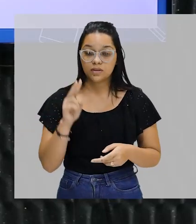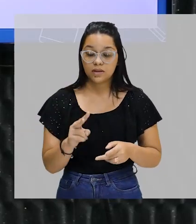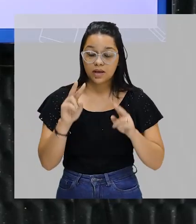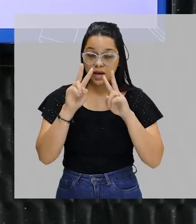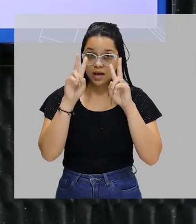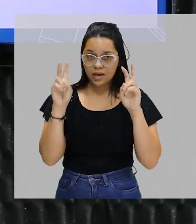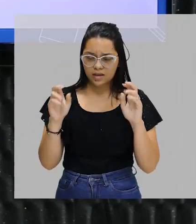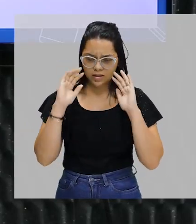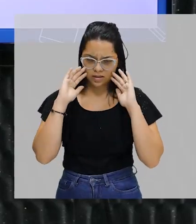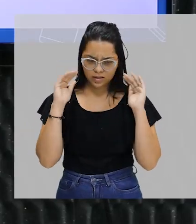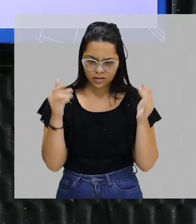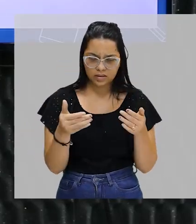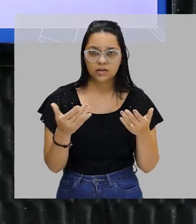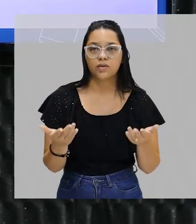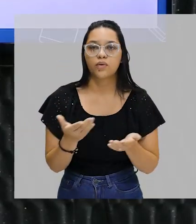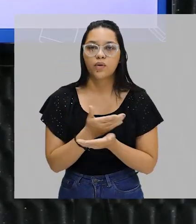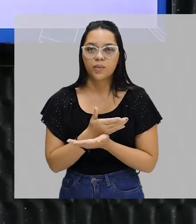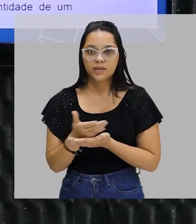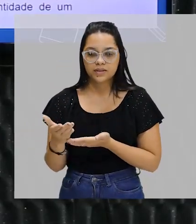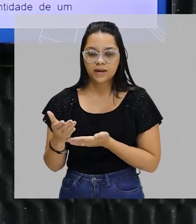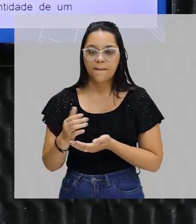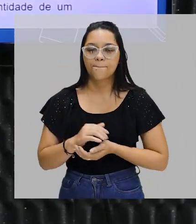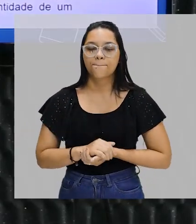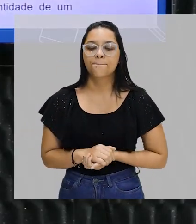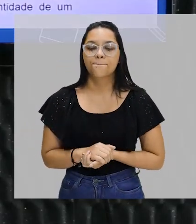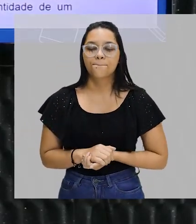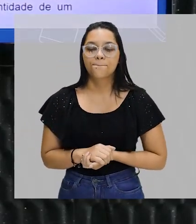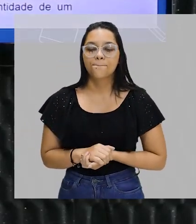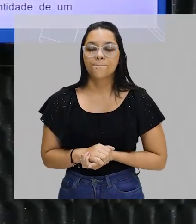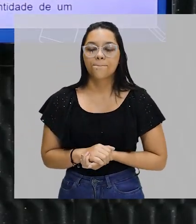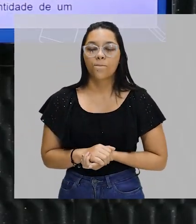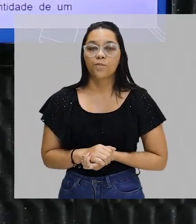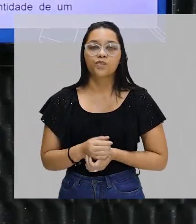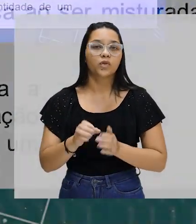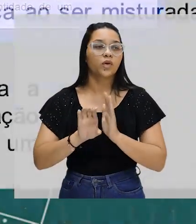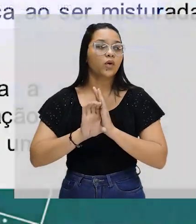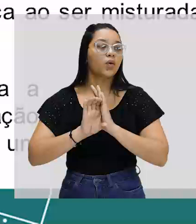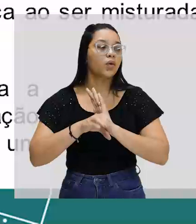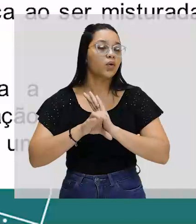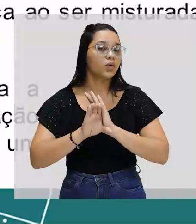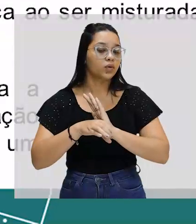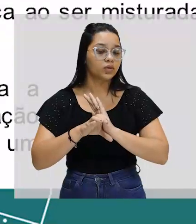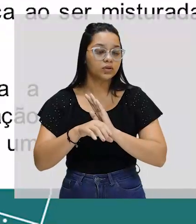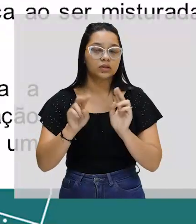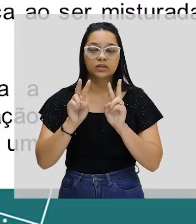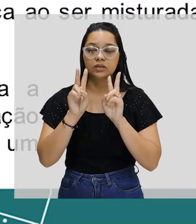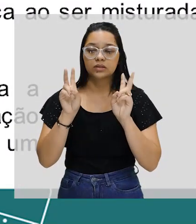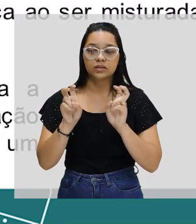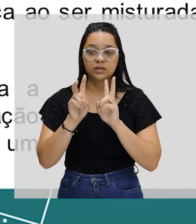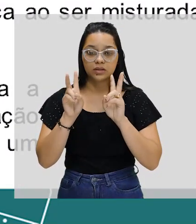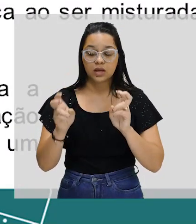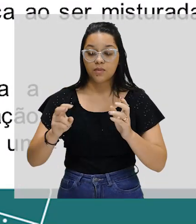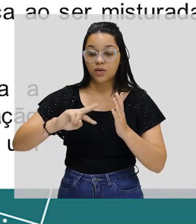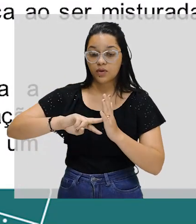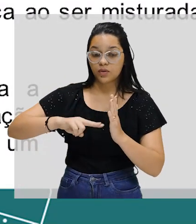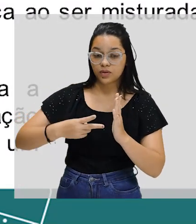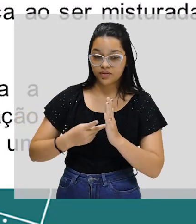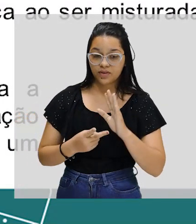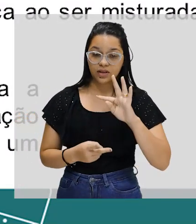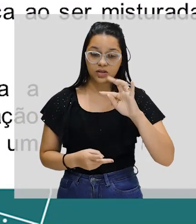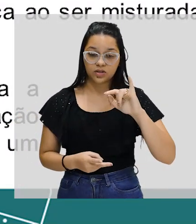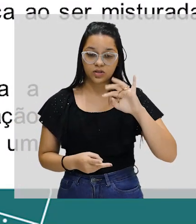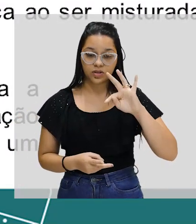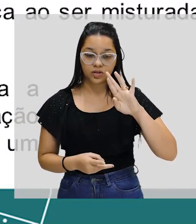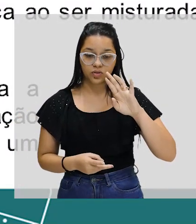nesse vídeo. Vamos iniciar, turma. Então, vamos definir o que é a